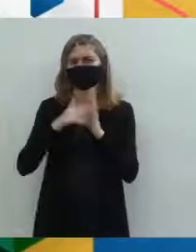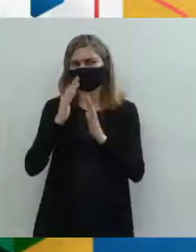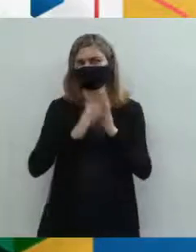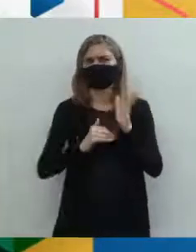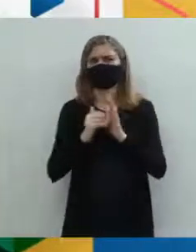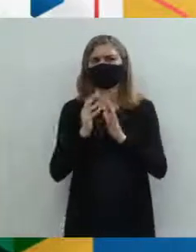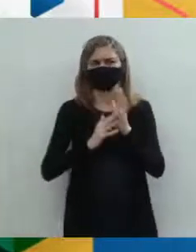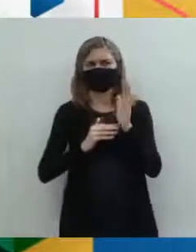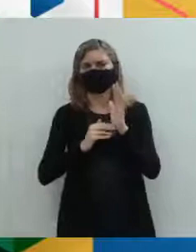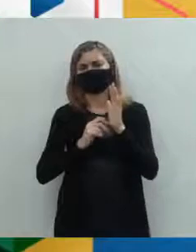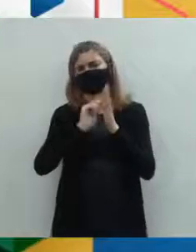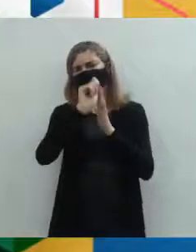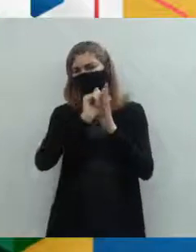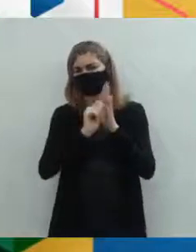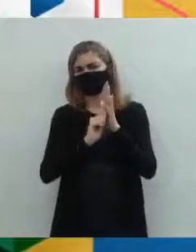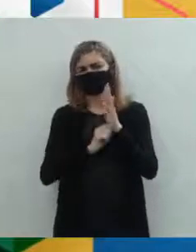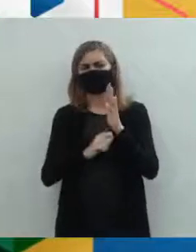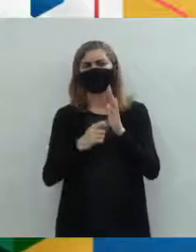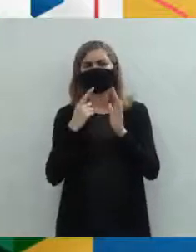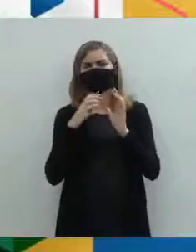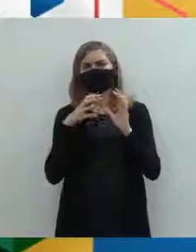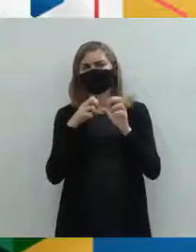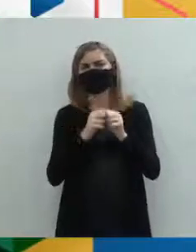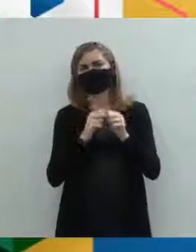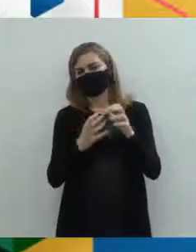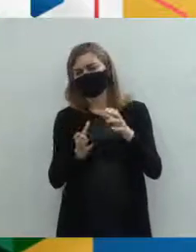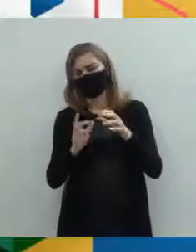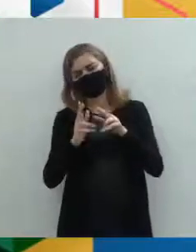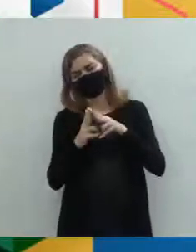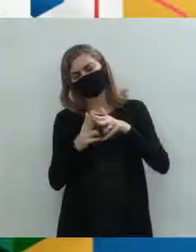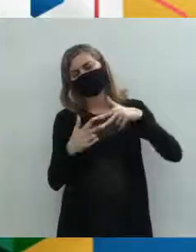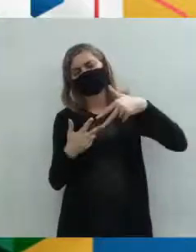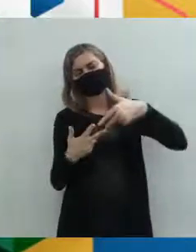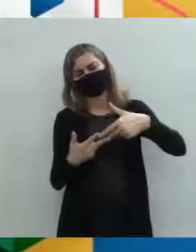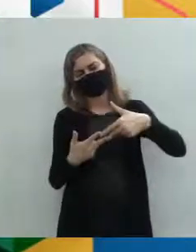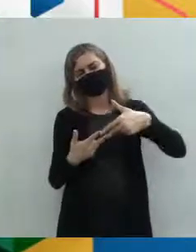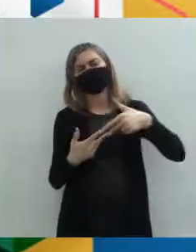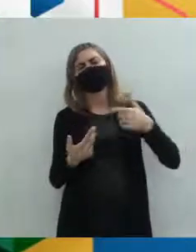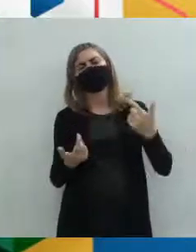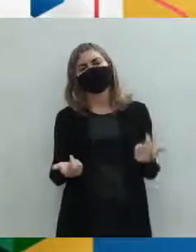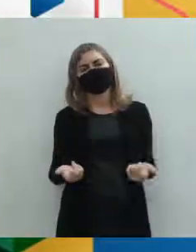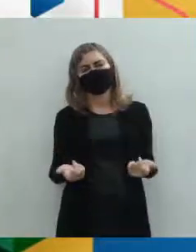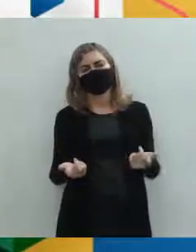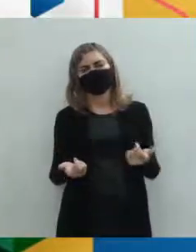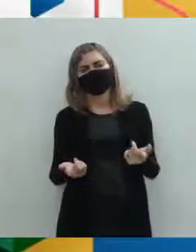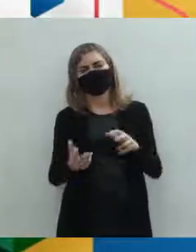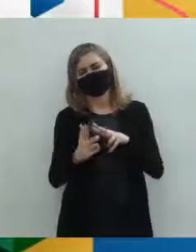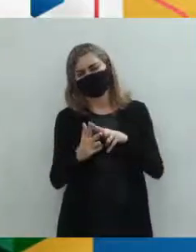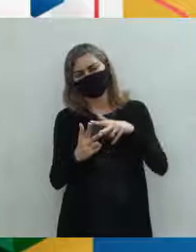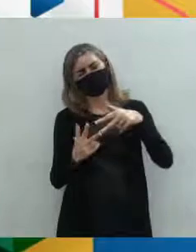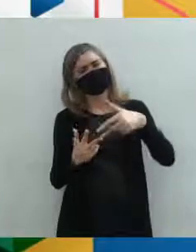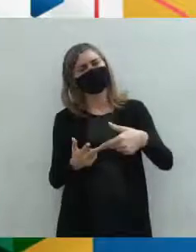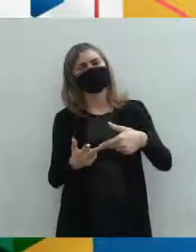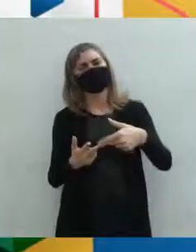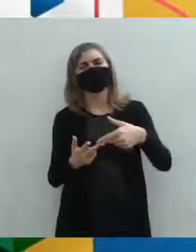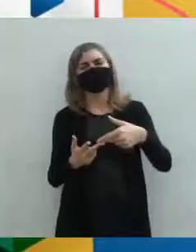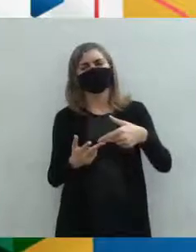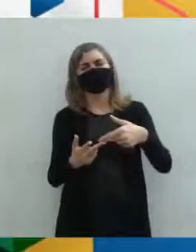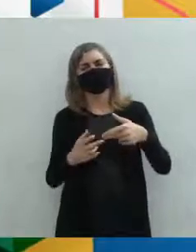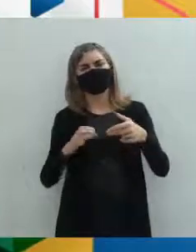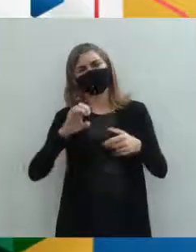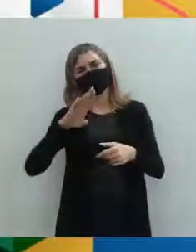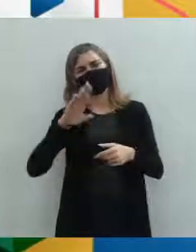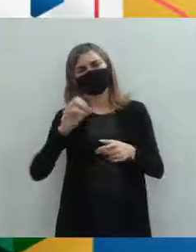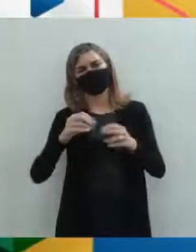pintado, né, de grafite, um pouco mais escuro, e tem uma projeção também no chão. Mas na frente, no primeiro plano, a gente tem um